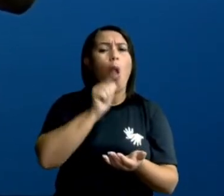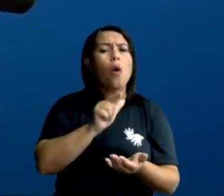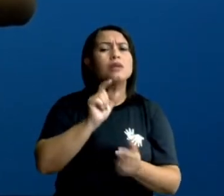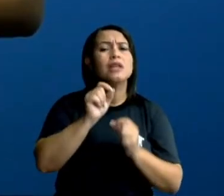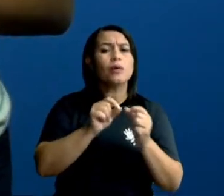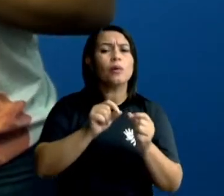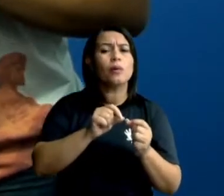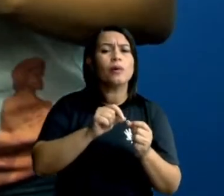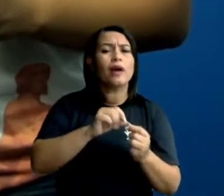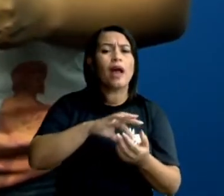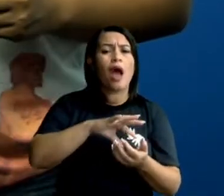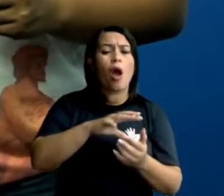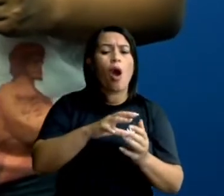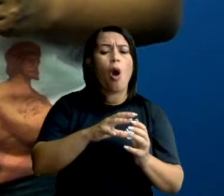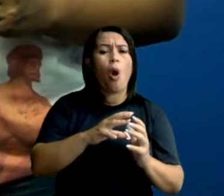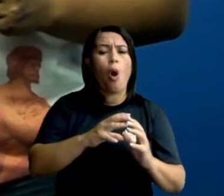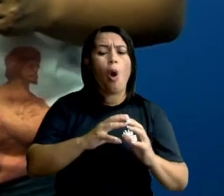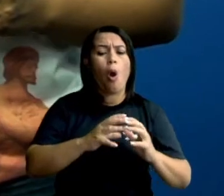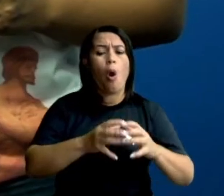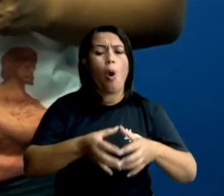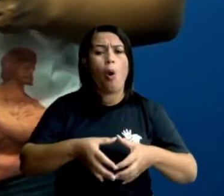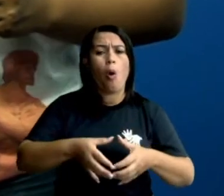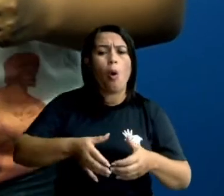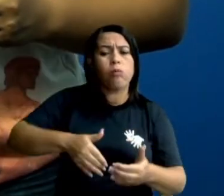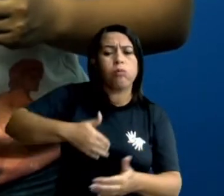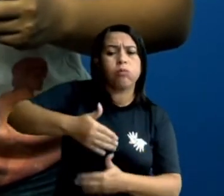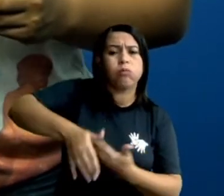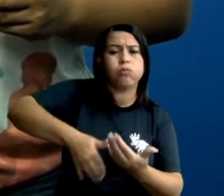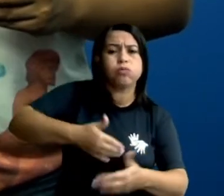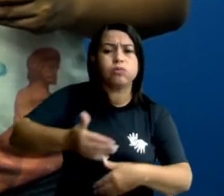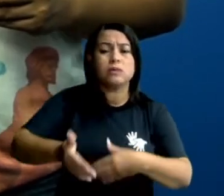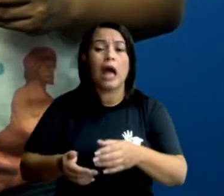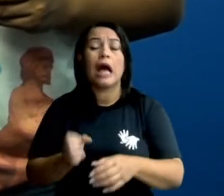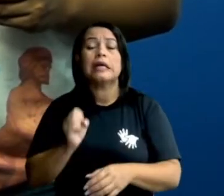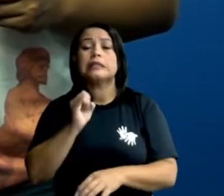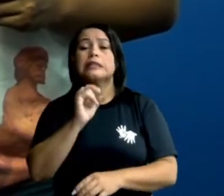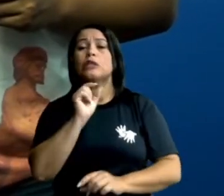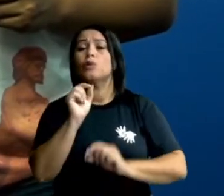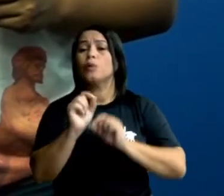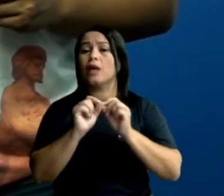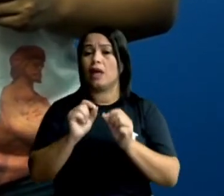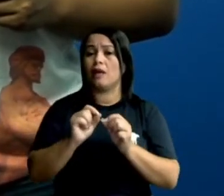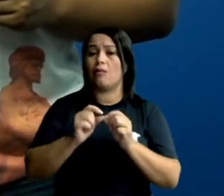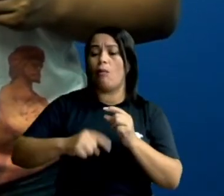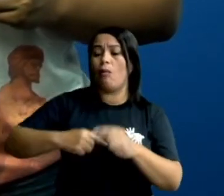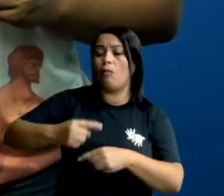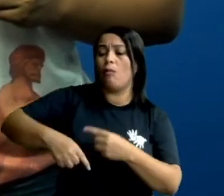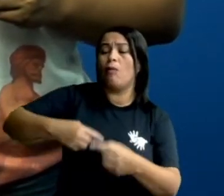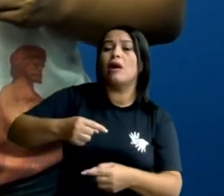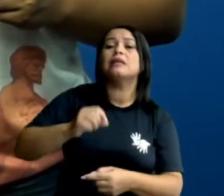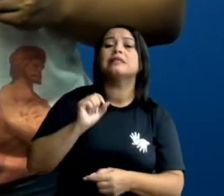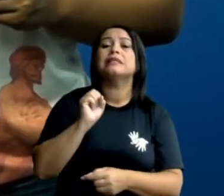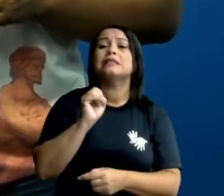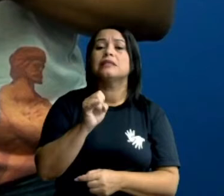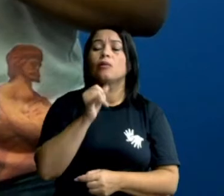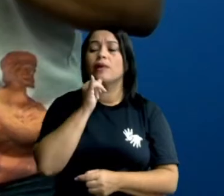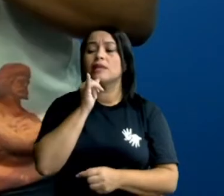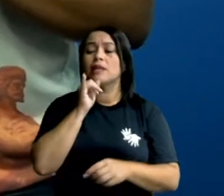tá certo? Se eu colocar uma dessas figuras em uma